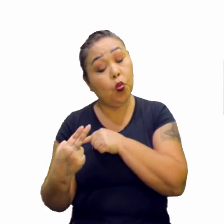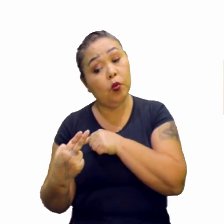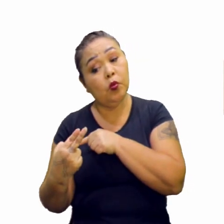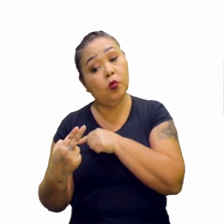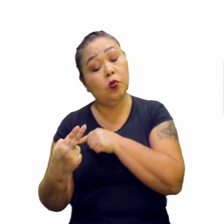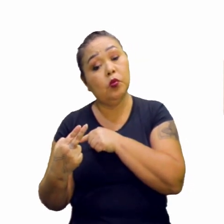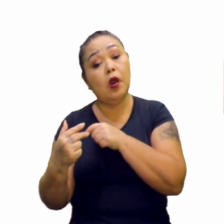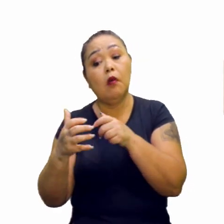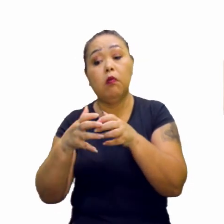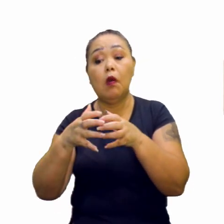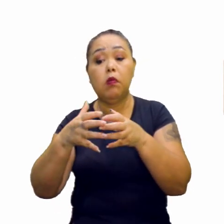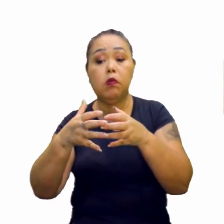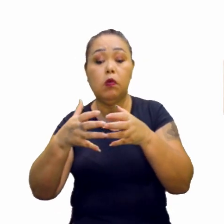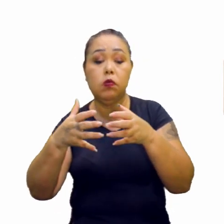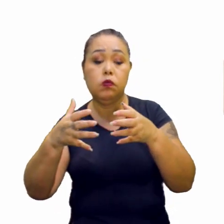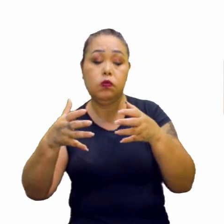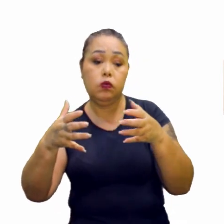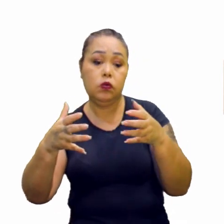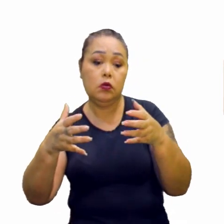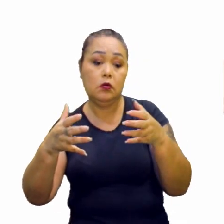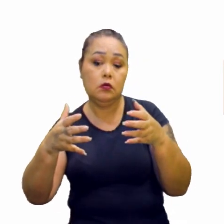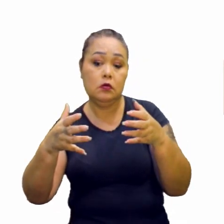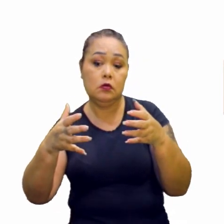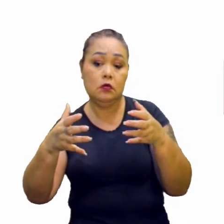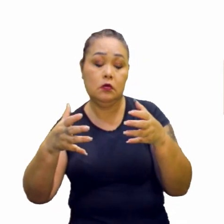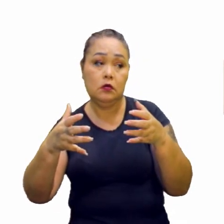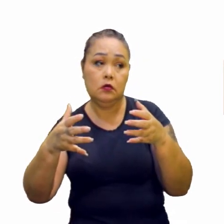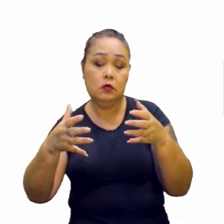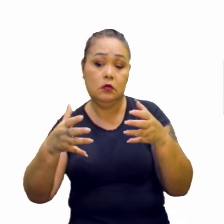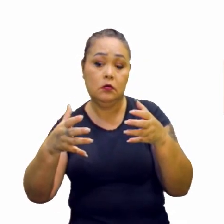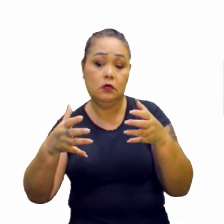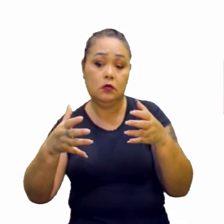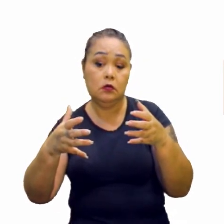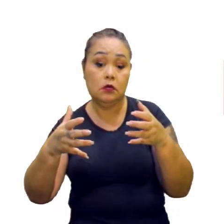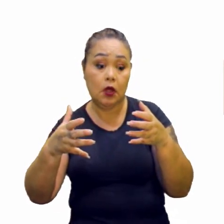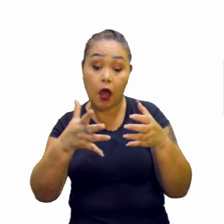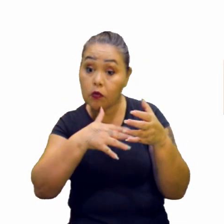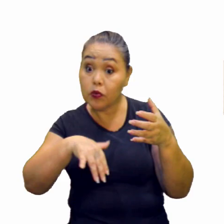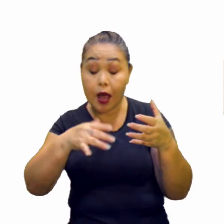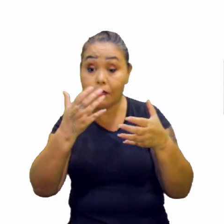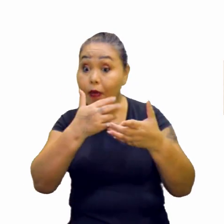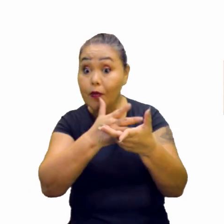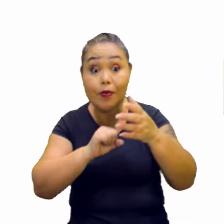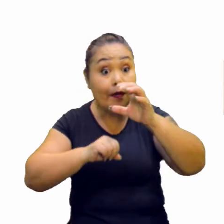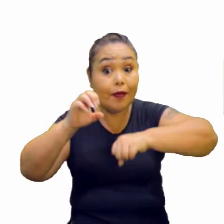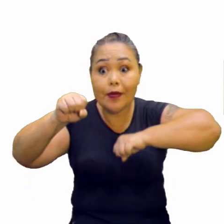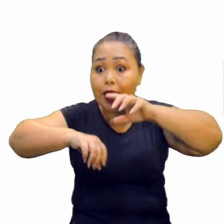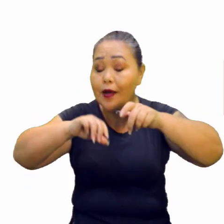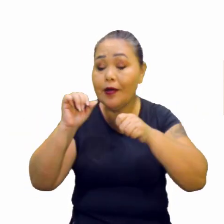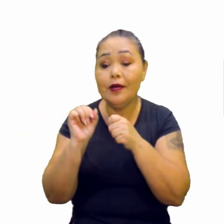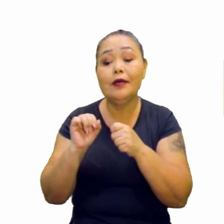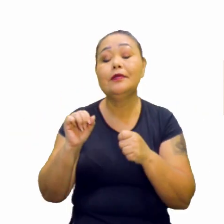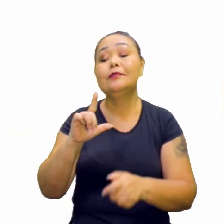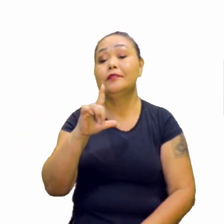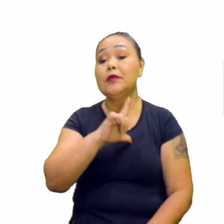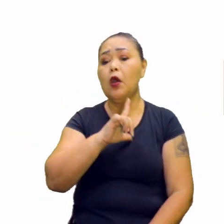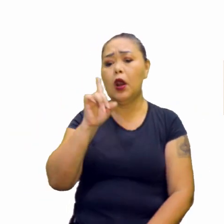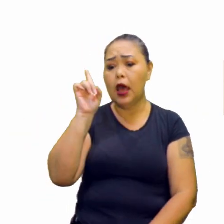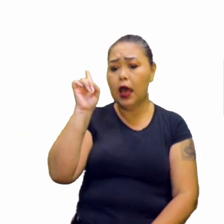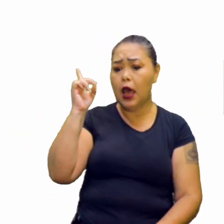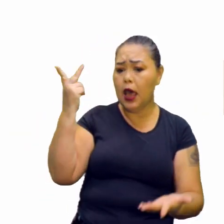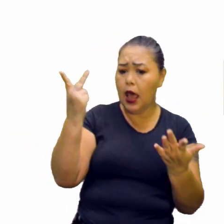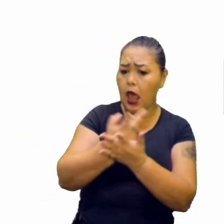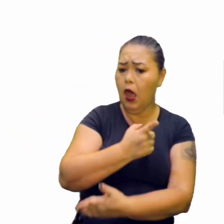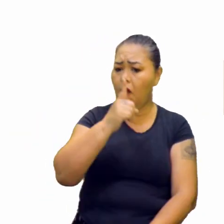aumentar. E tem como aumentar essa demanda? Claro, erros, falhas, ou podem ter